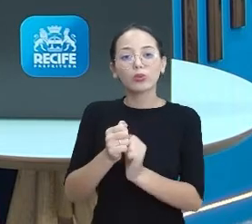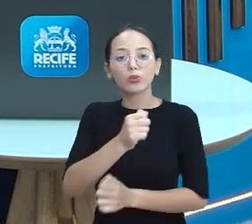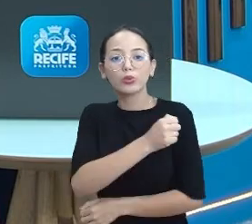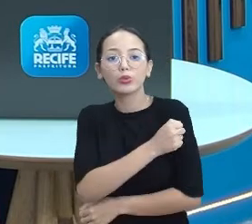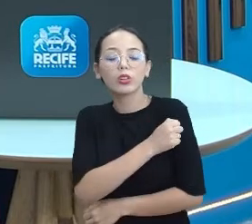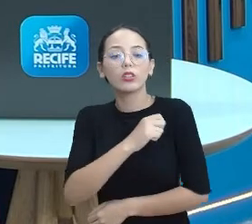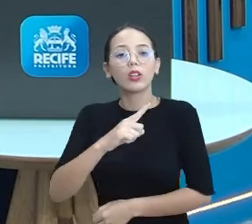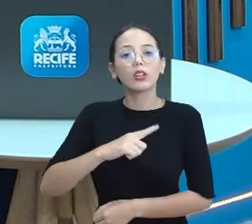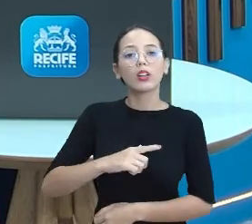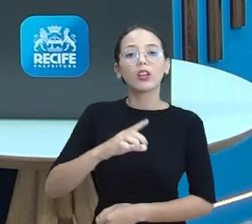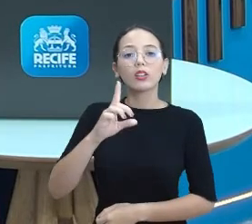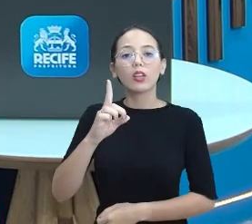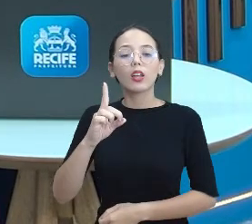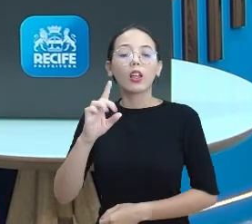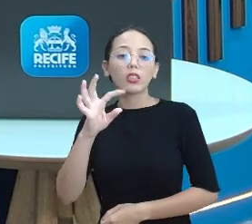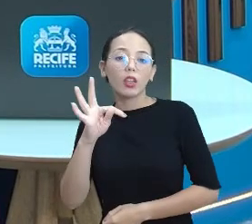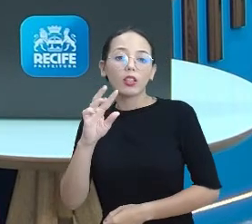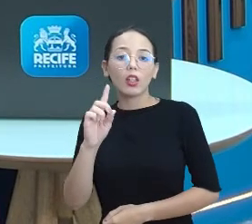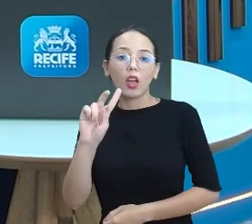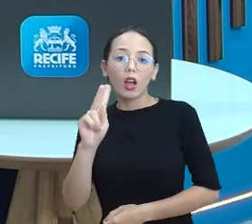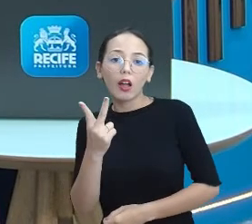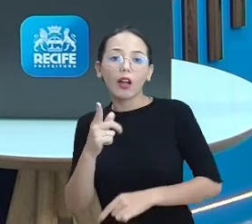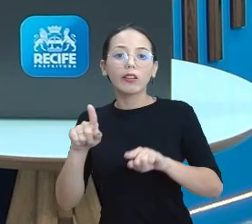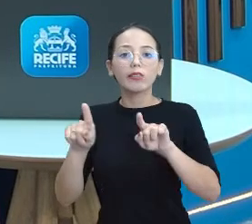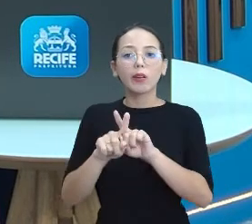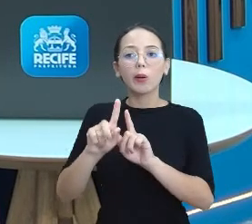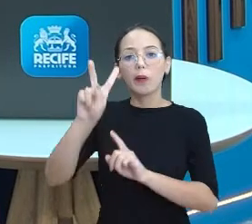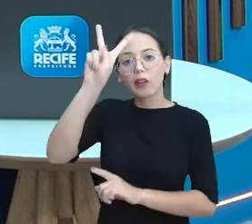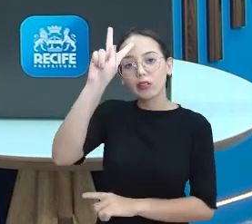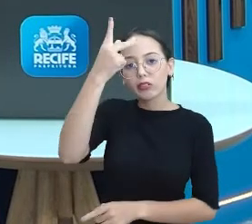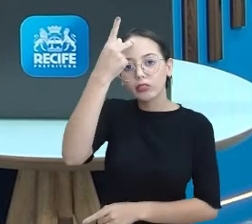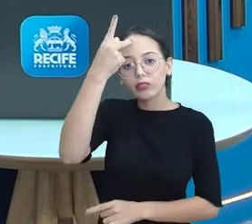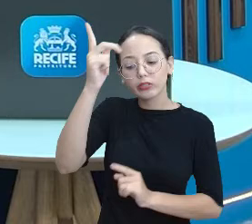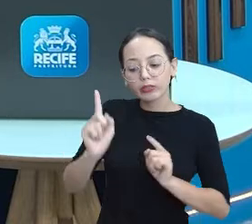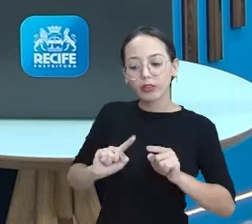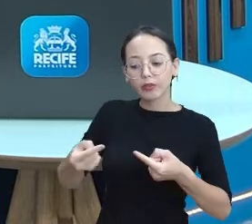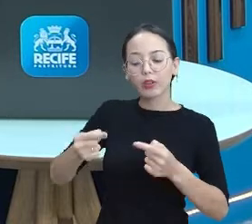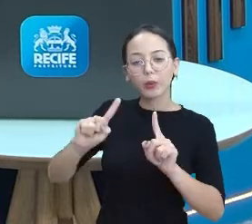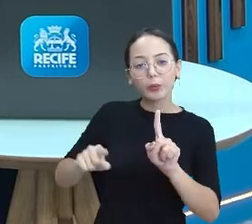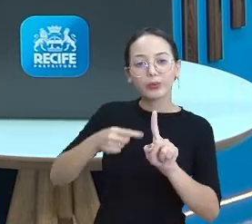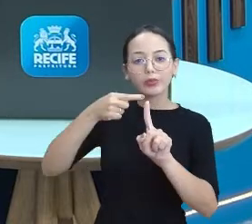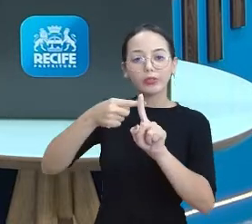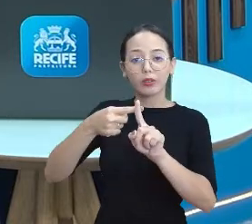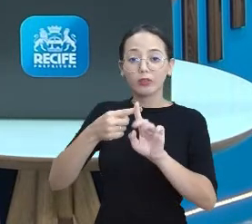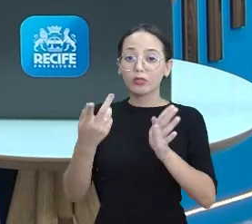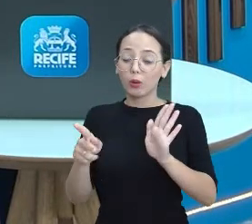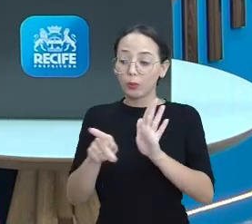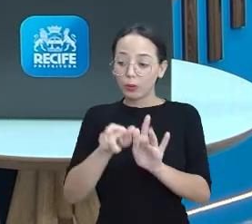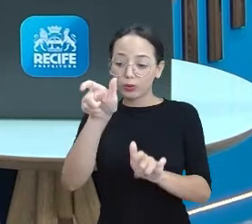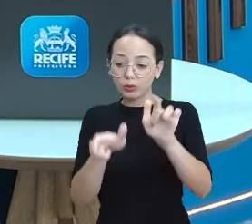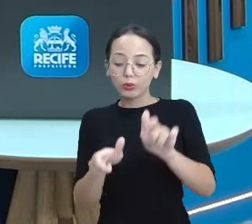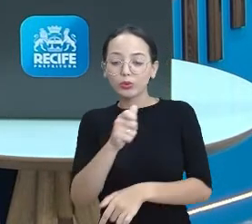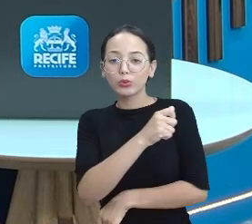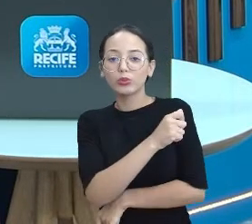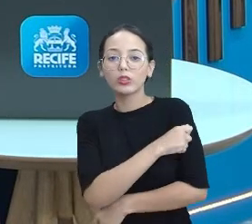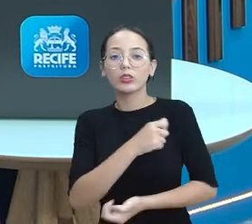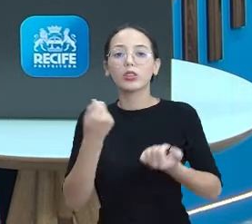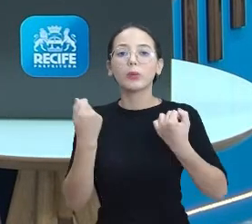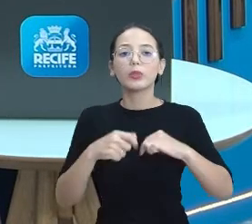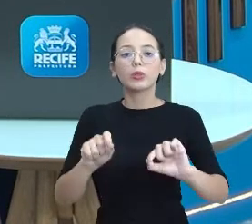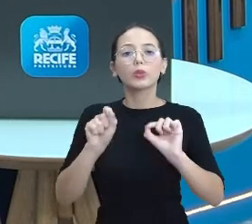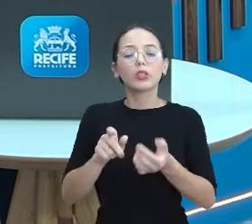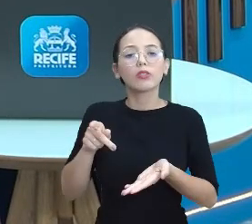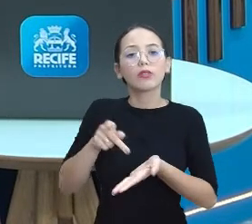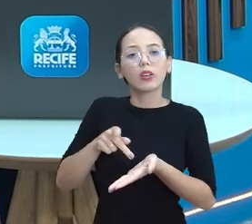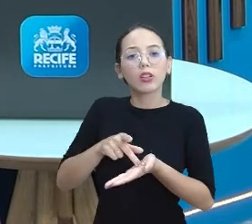um TDAH, com o estudante que tem um transtorno desafiador positivo. Então, esses estudantes, eles precisam de verdade que a